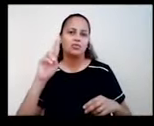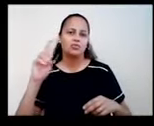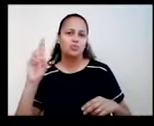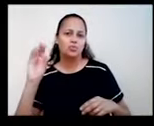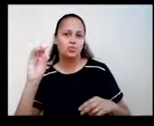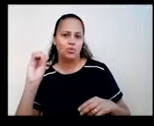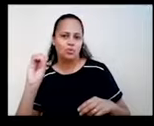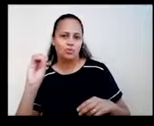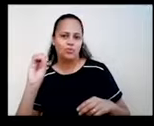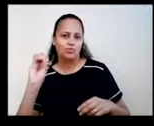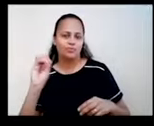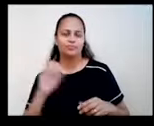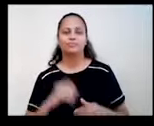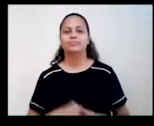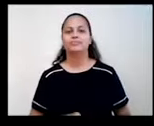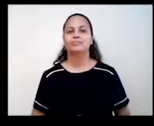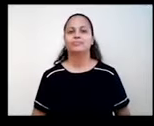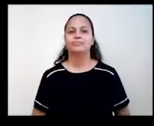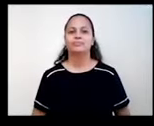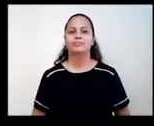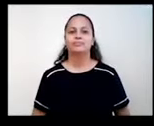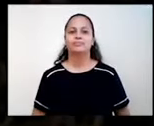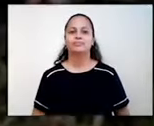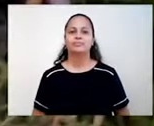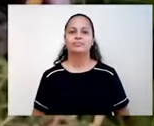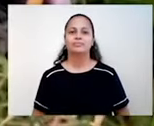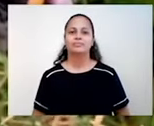por quilômetros.